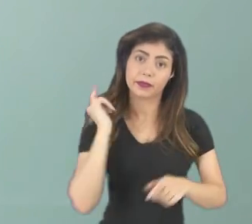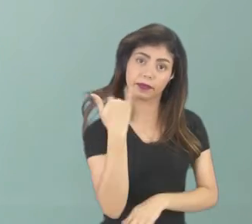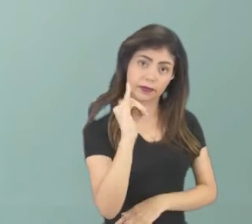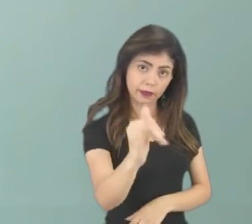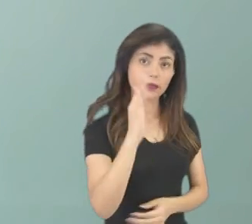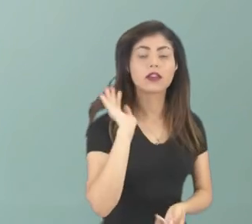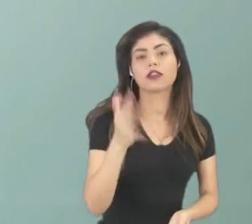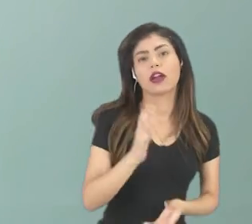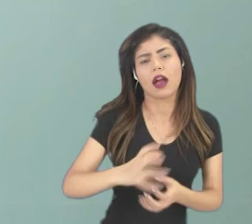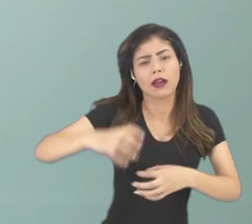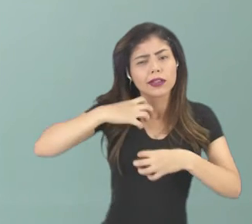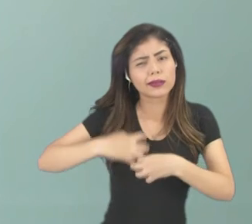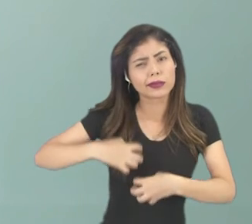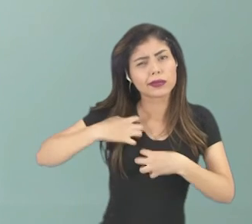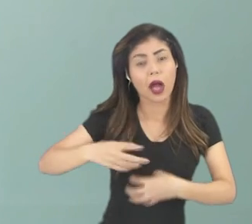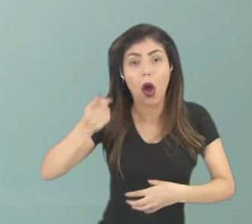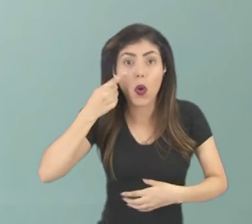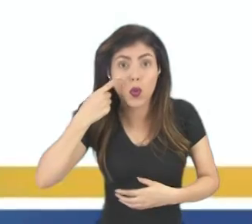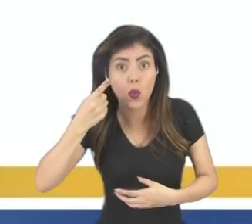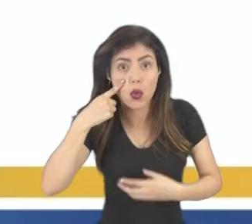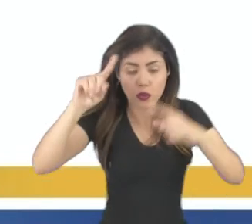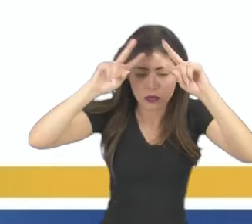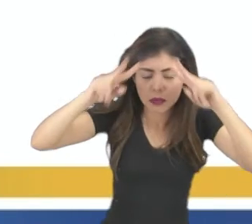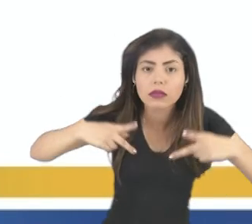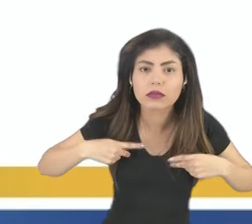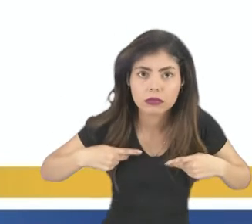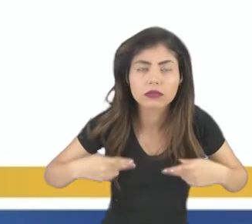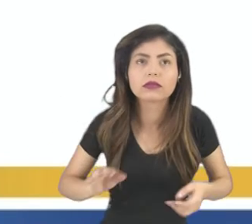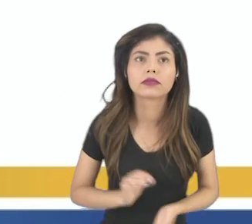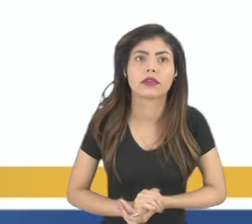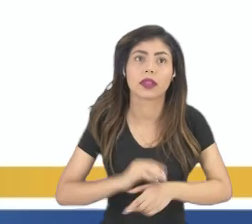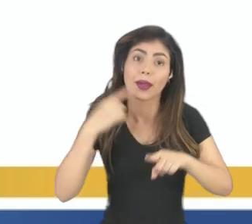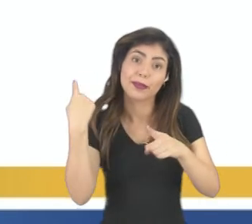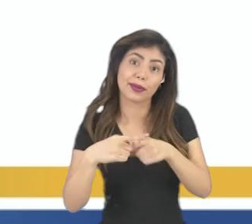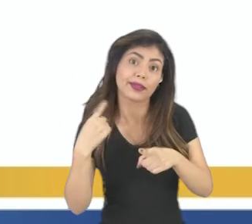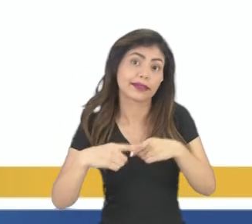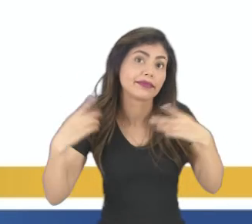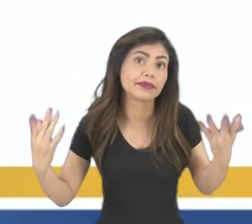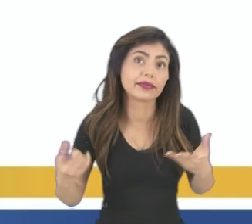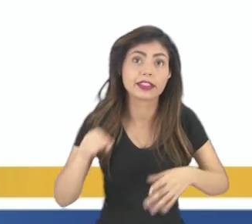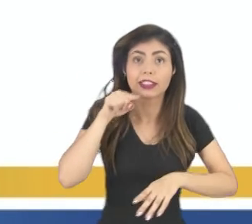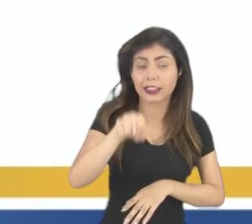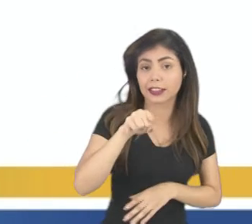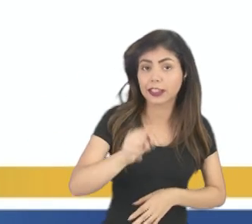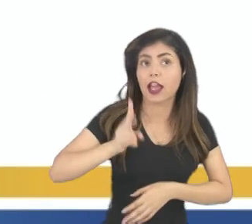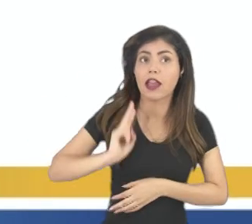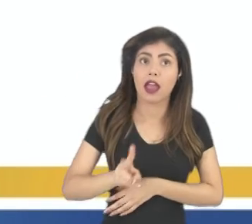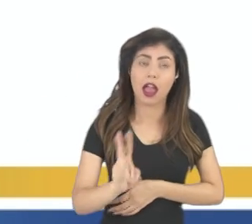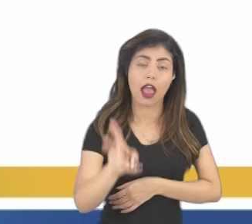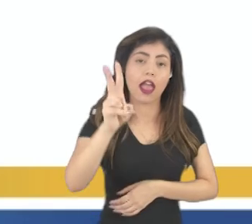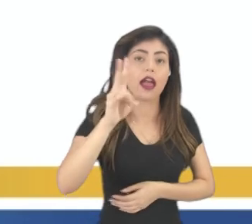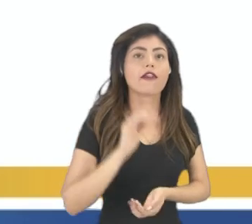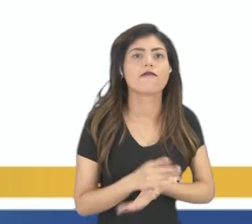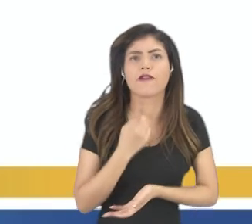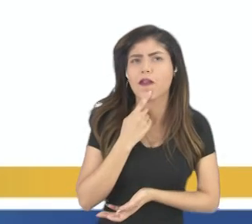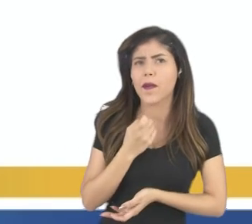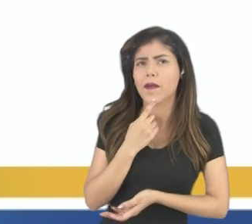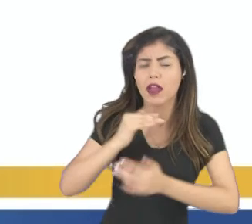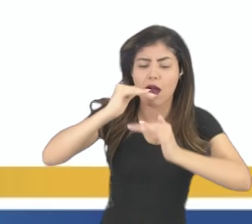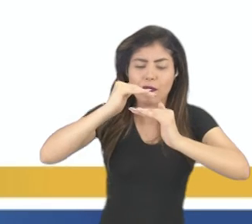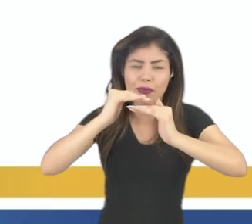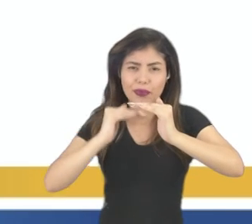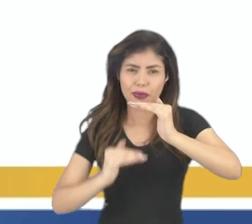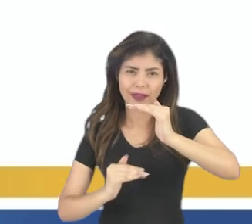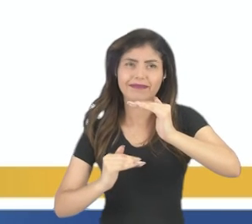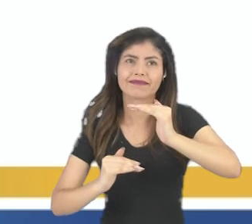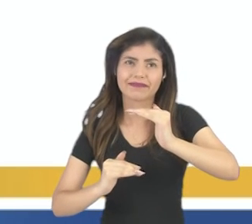e quais são sensíveis ao olho humano então isso não é possível por quê Porque a frequência e infravermelho é uma frequência